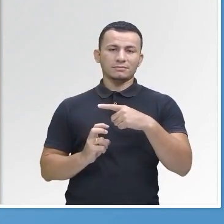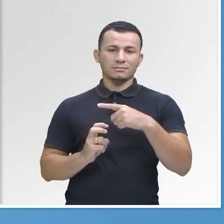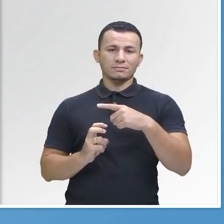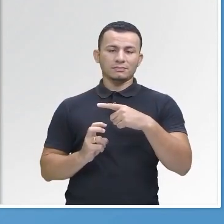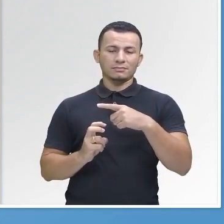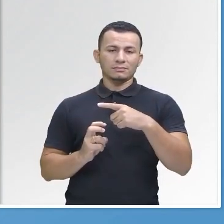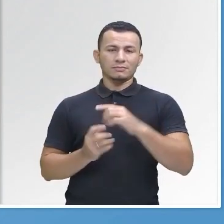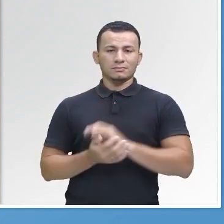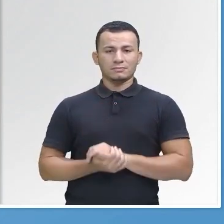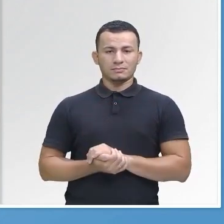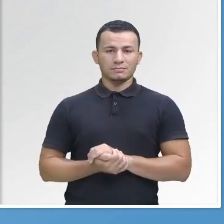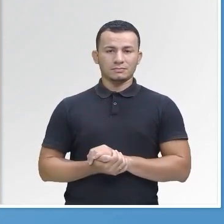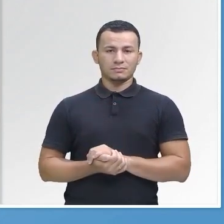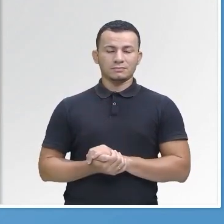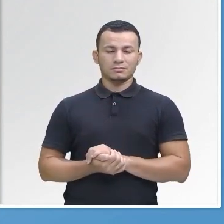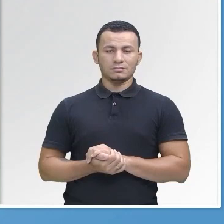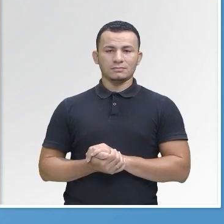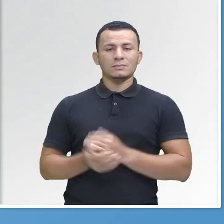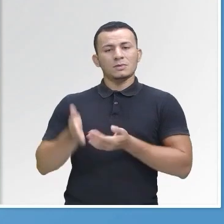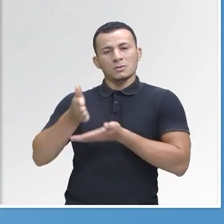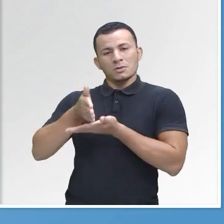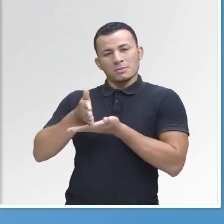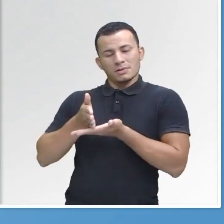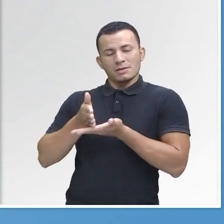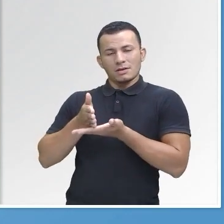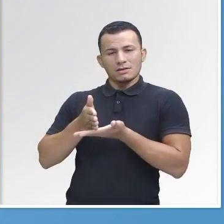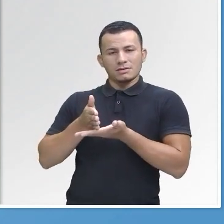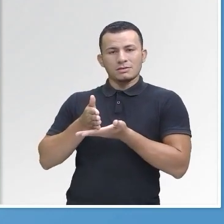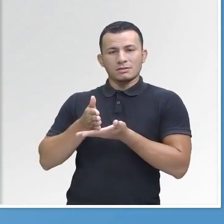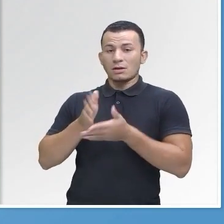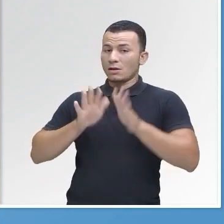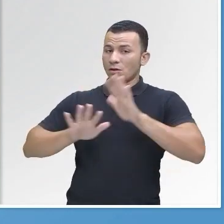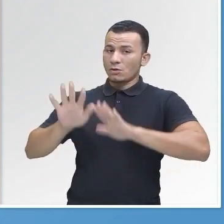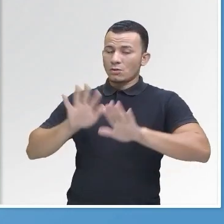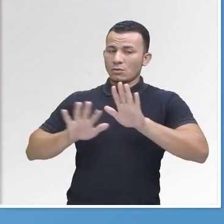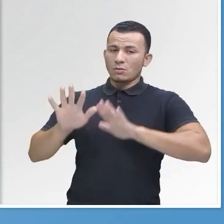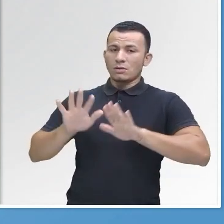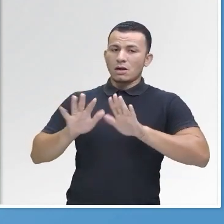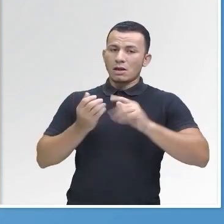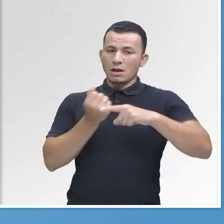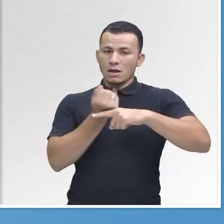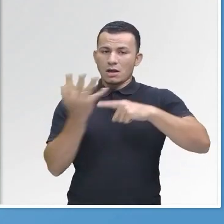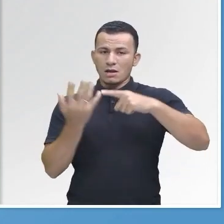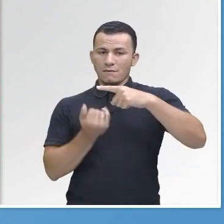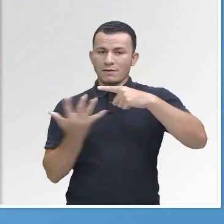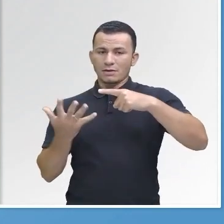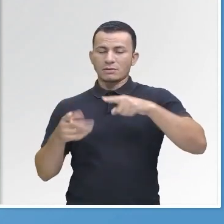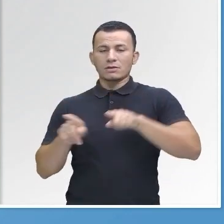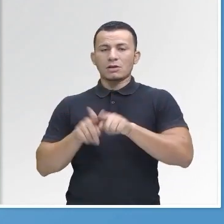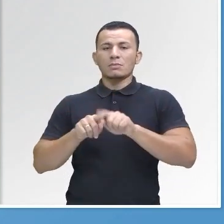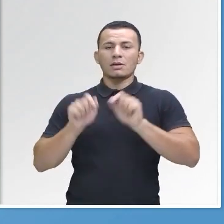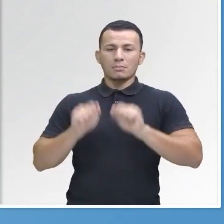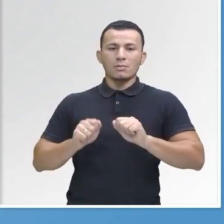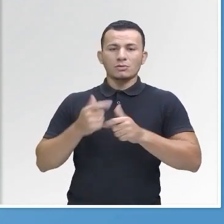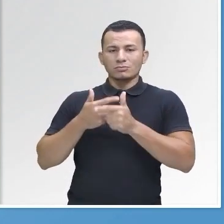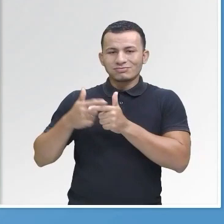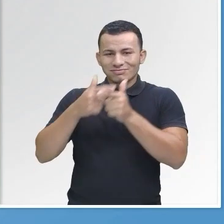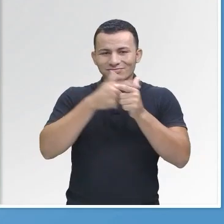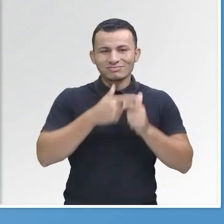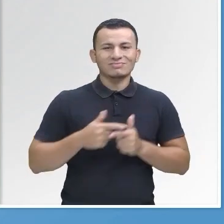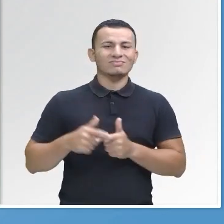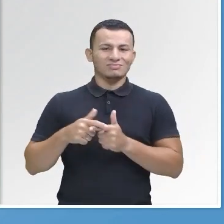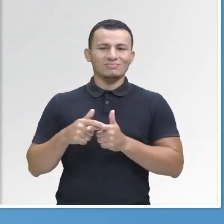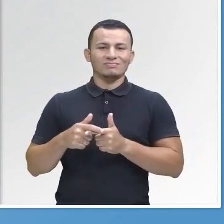12 representa uma parte de 5. Cuidado, viu? As frações também podem aparecer nesse formato, com problemas.